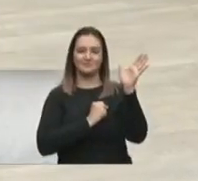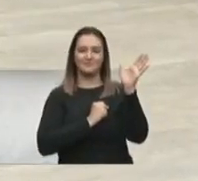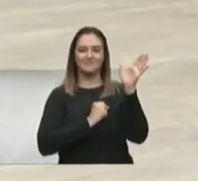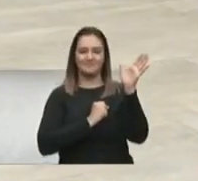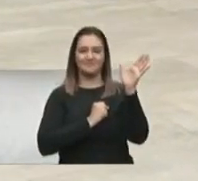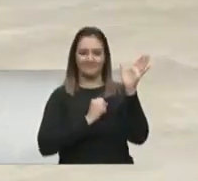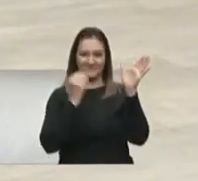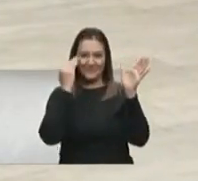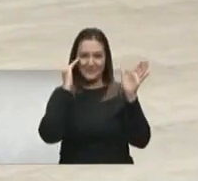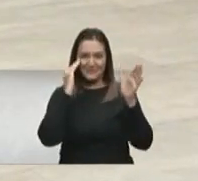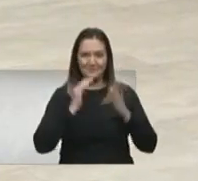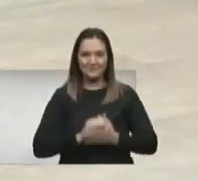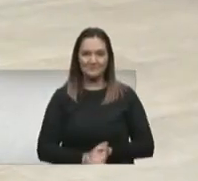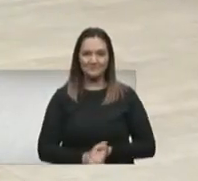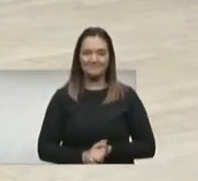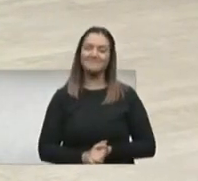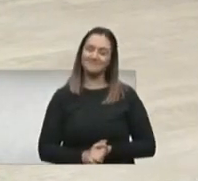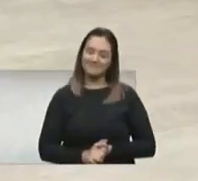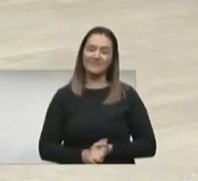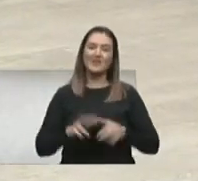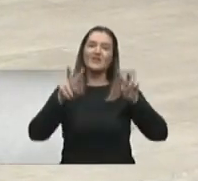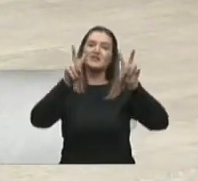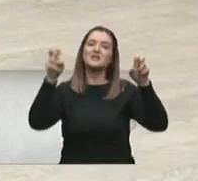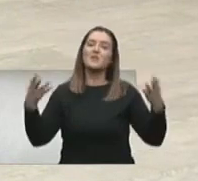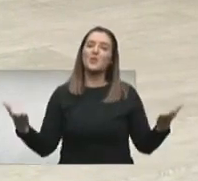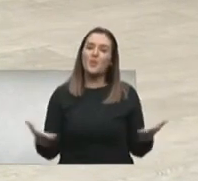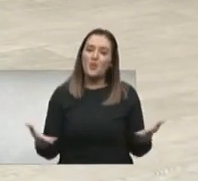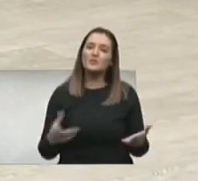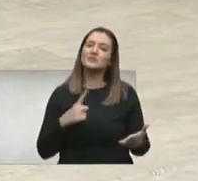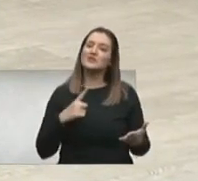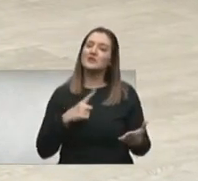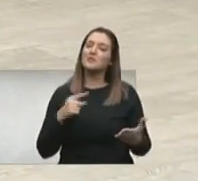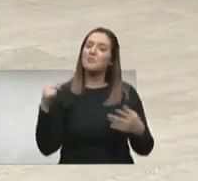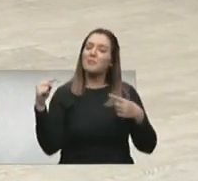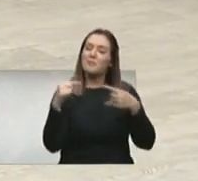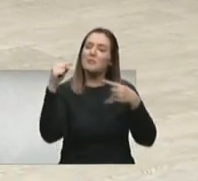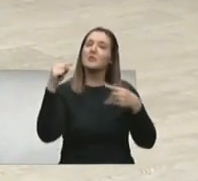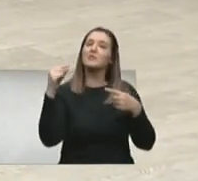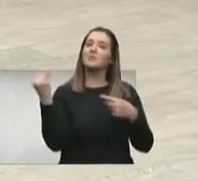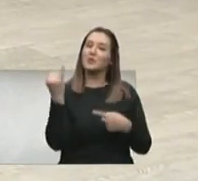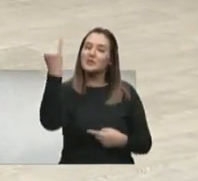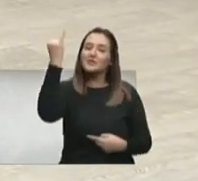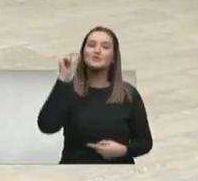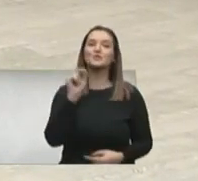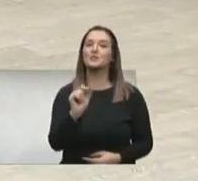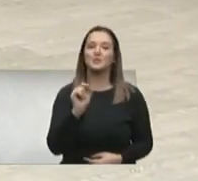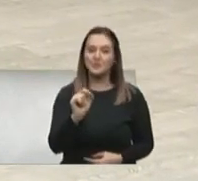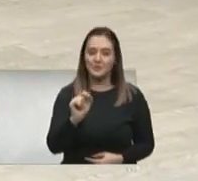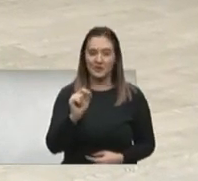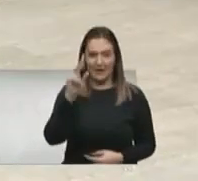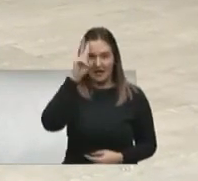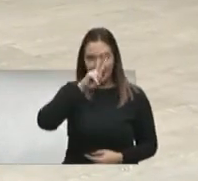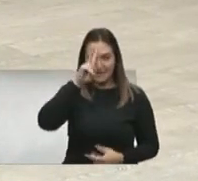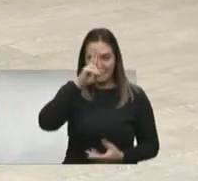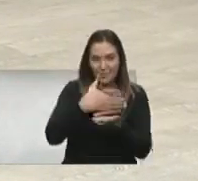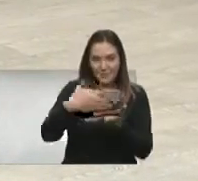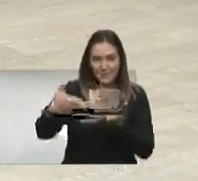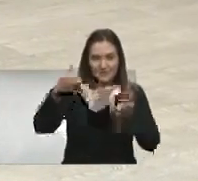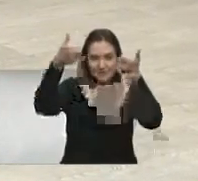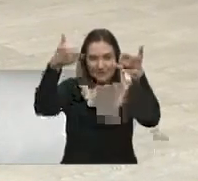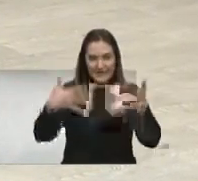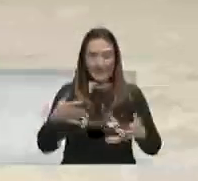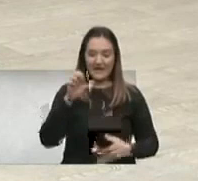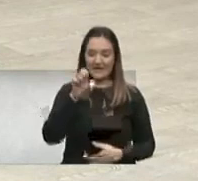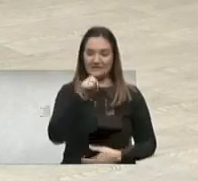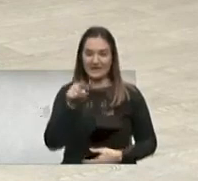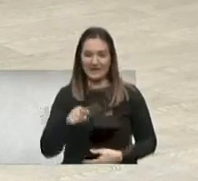Agora tem uma outra coisa importantíssima no tema de hoje, nesse tema bíblico. Você lembra que no começo eu falei, baseado em Ezequiel